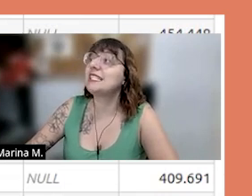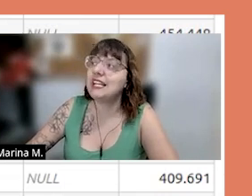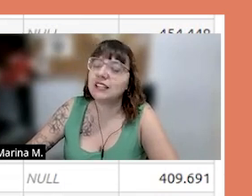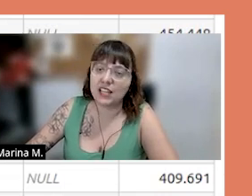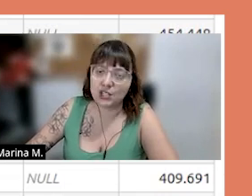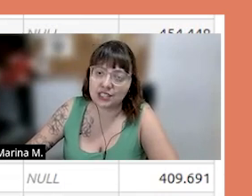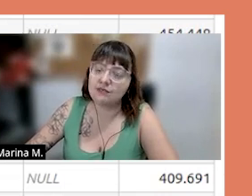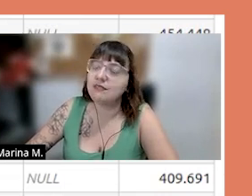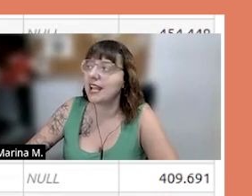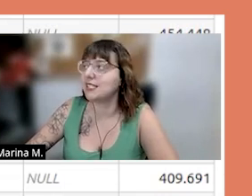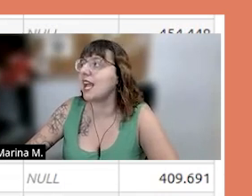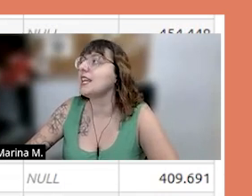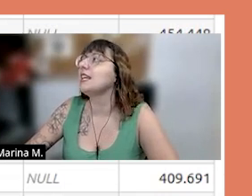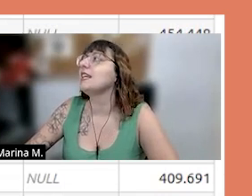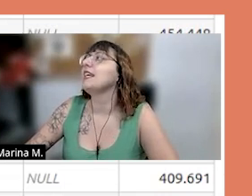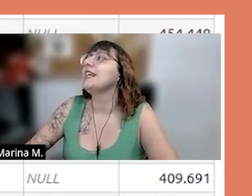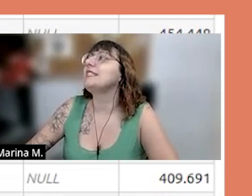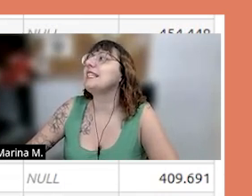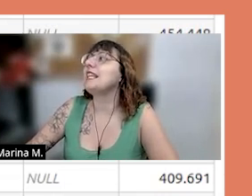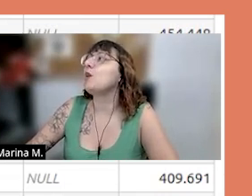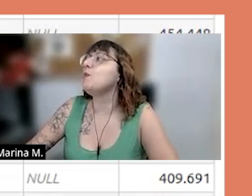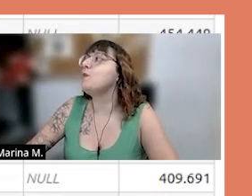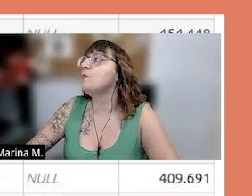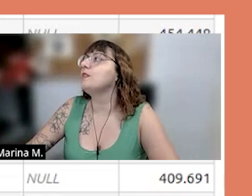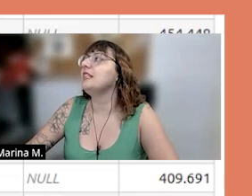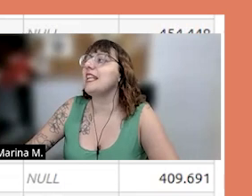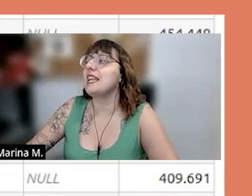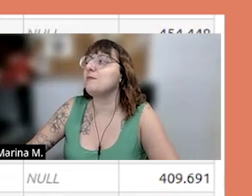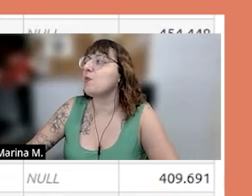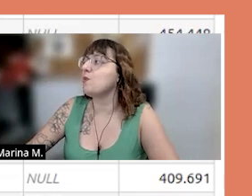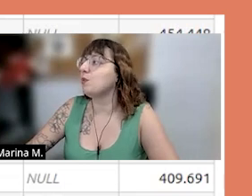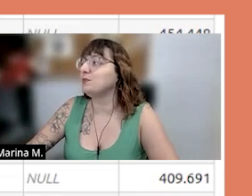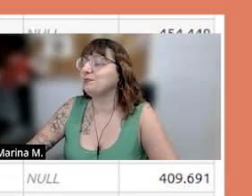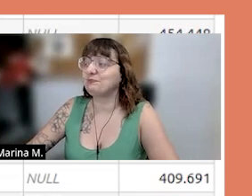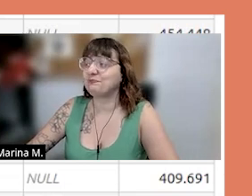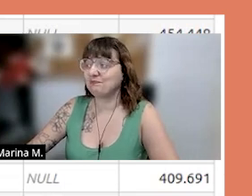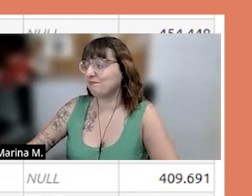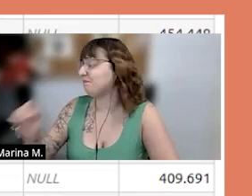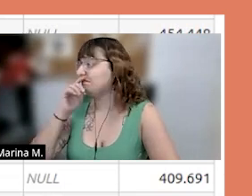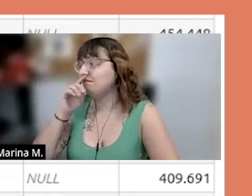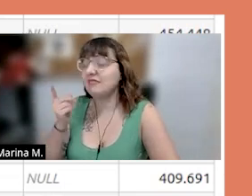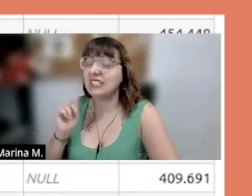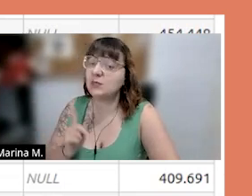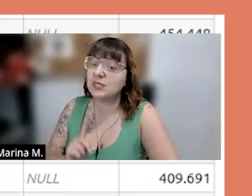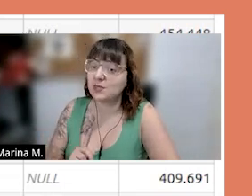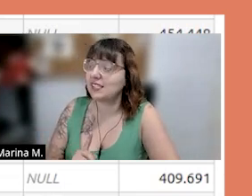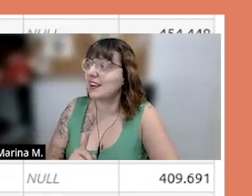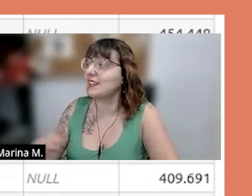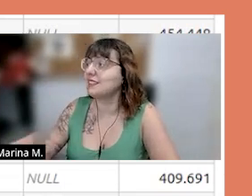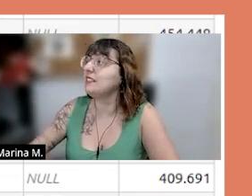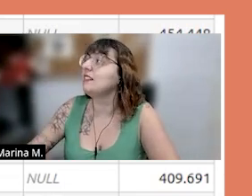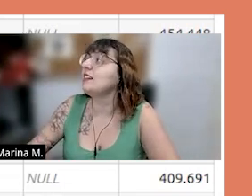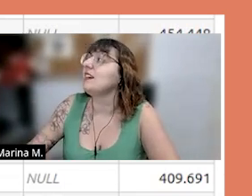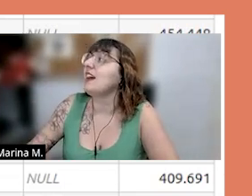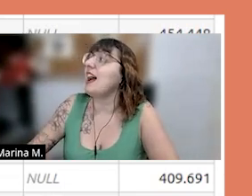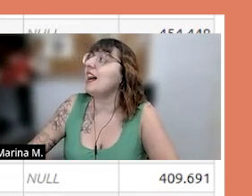a sigla da região, SE, esse CD com Q e NM com Q, não sei do que se